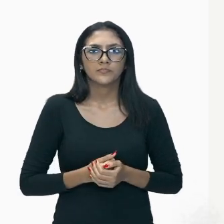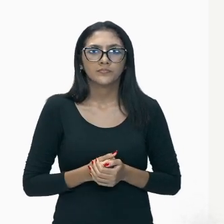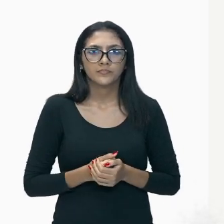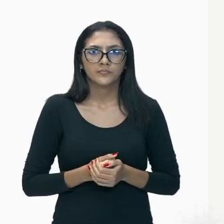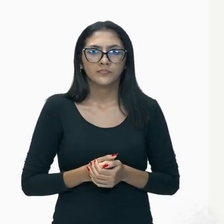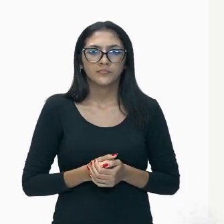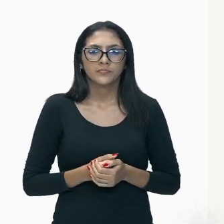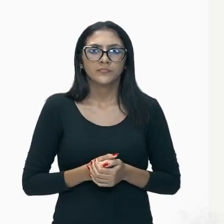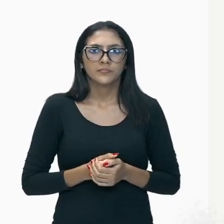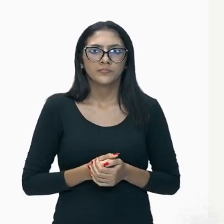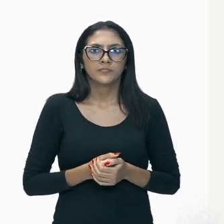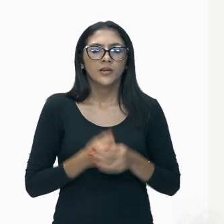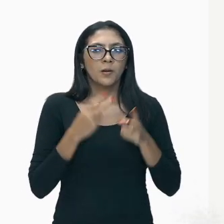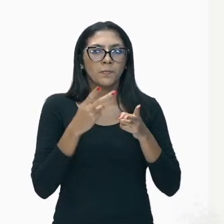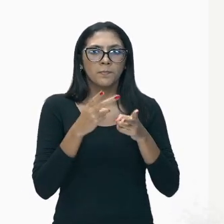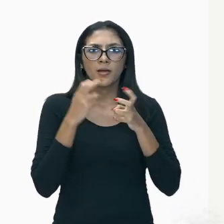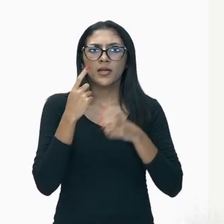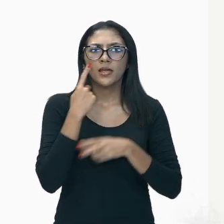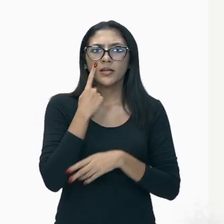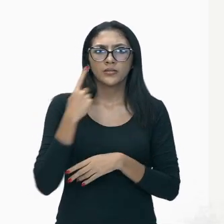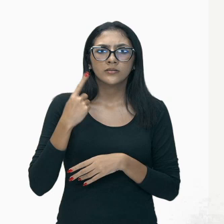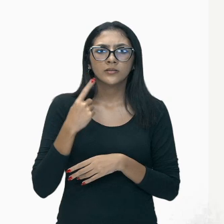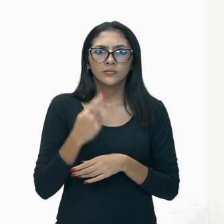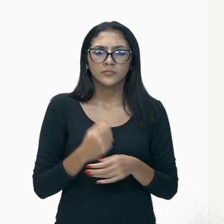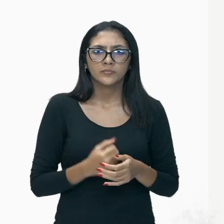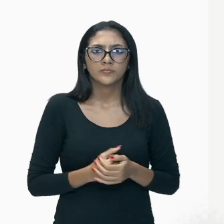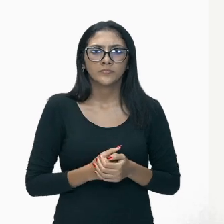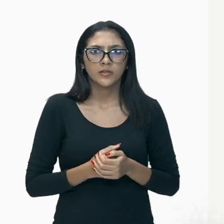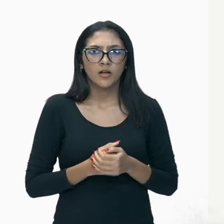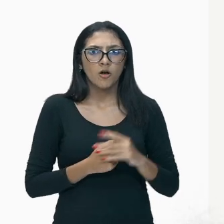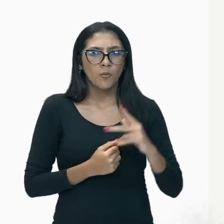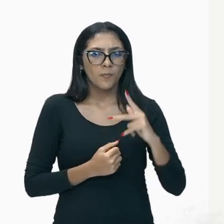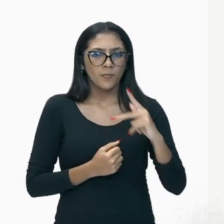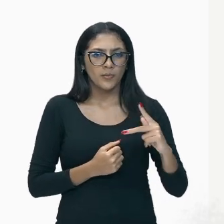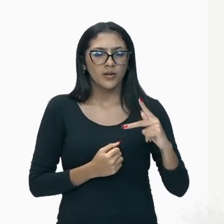elétrica. Percebam aí comigo, a potência